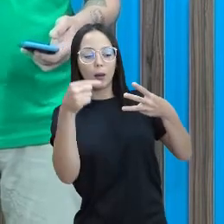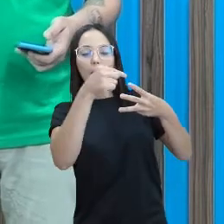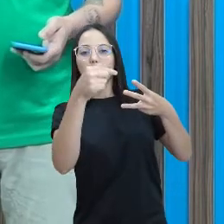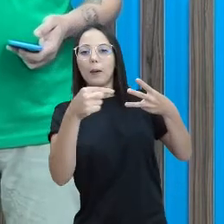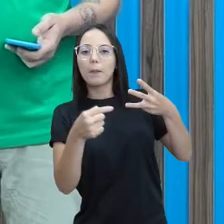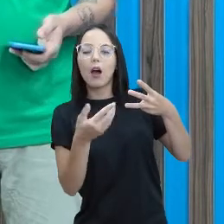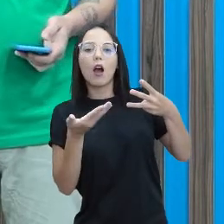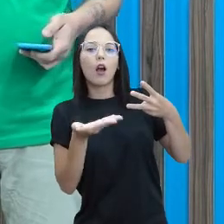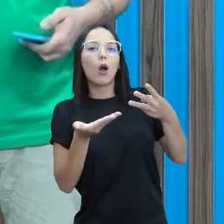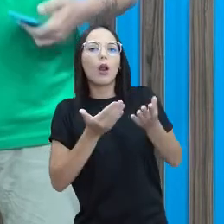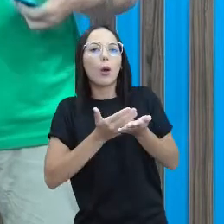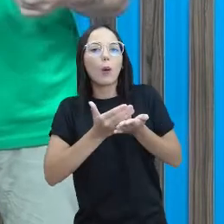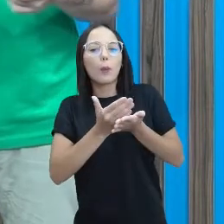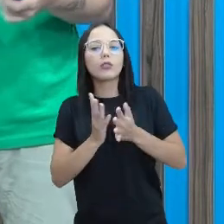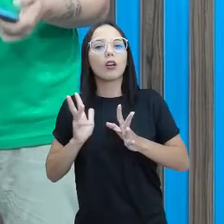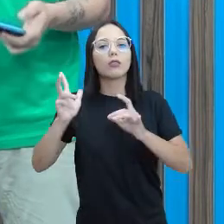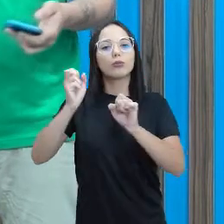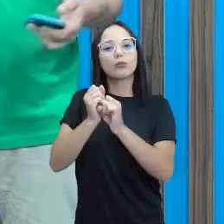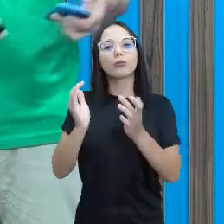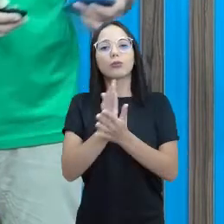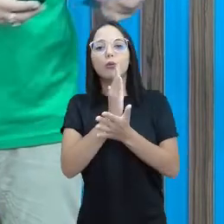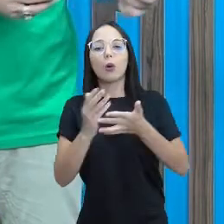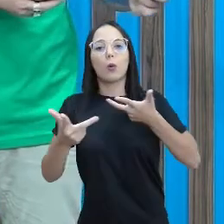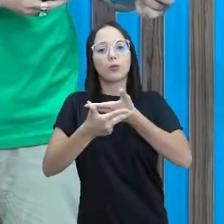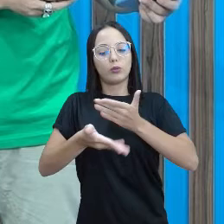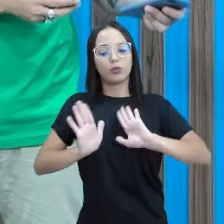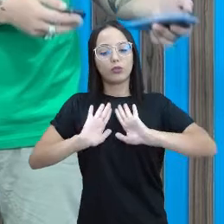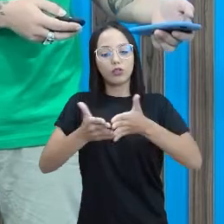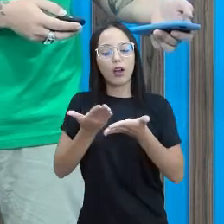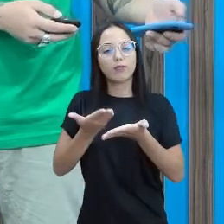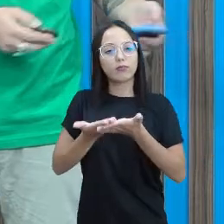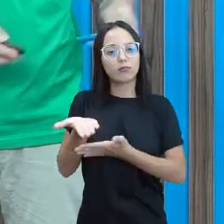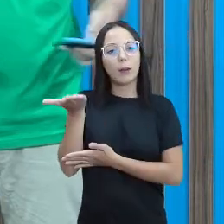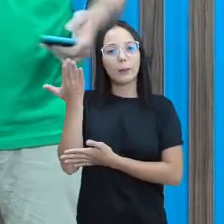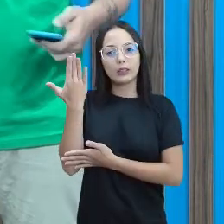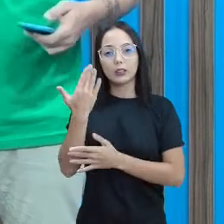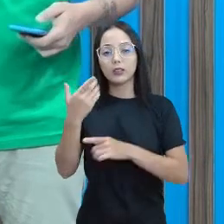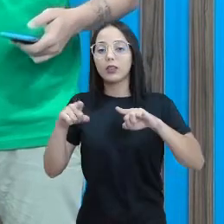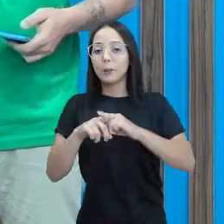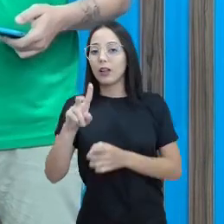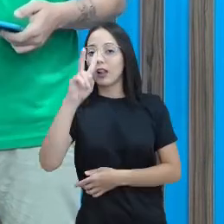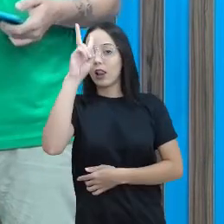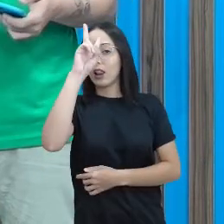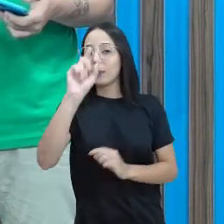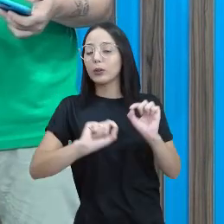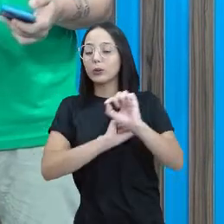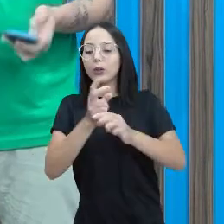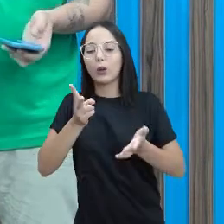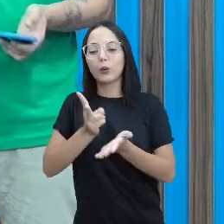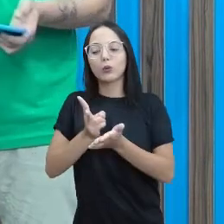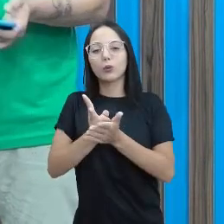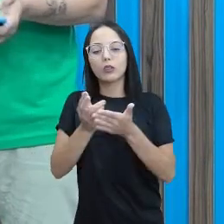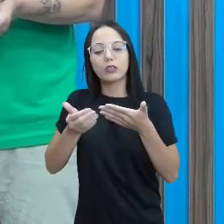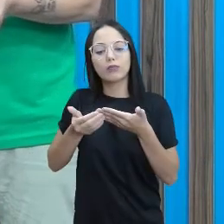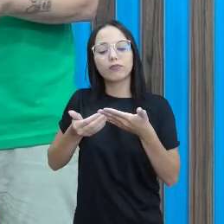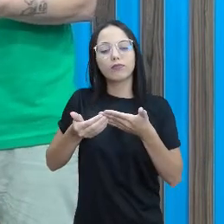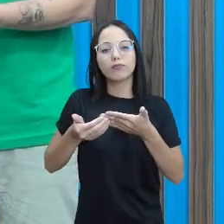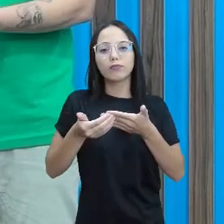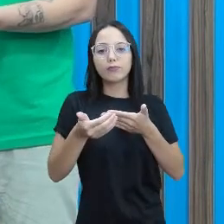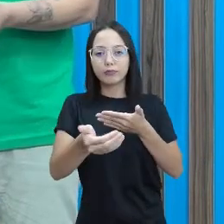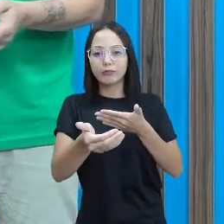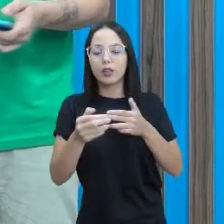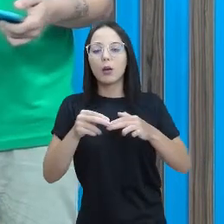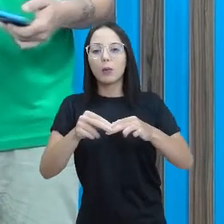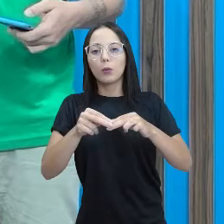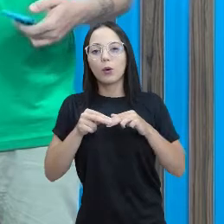a gente vai começar revendo algumas coisas que nós vimos nas aulas anteriores e lembrando que a continuação ela vai ser